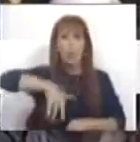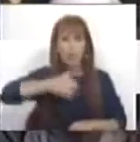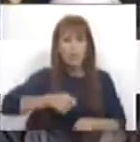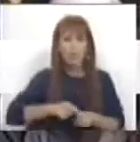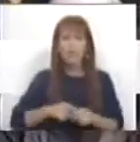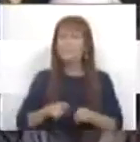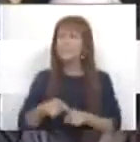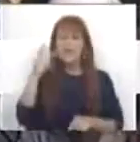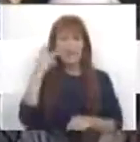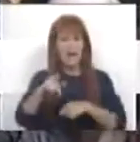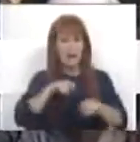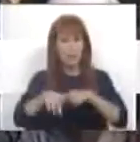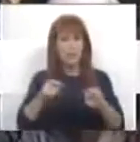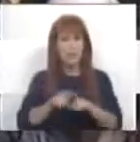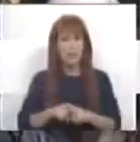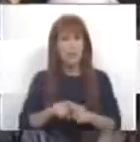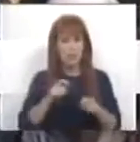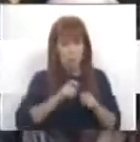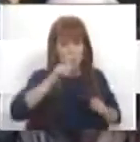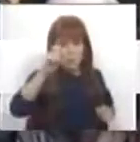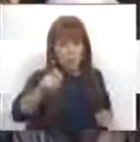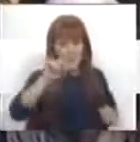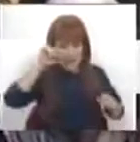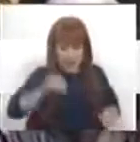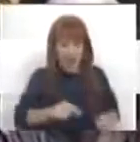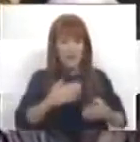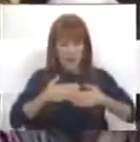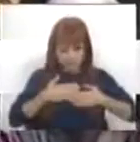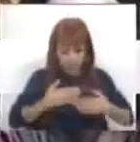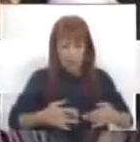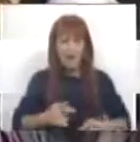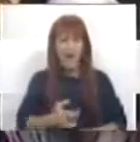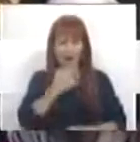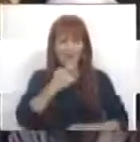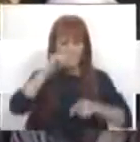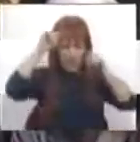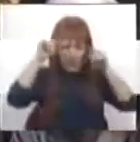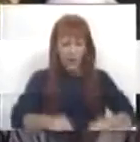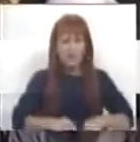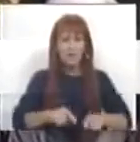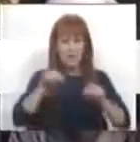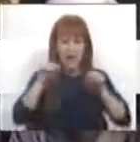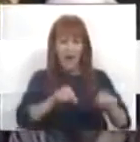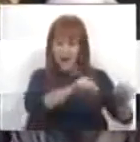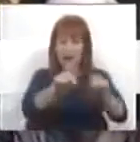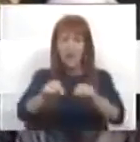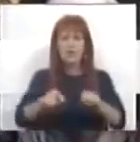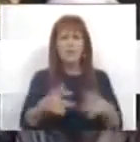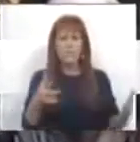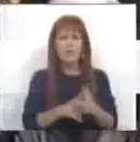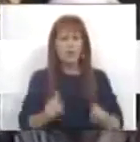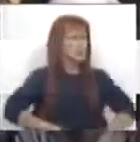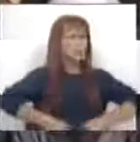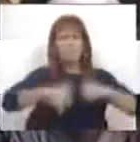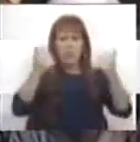mundiais e vê na política o prolongamento dessa entrega e só isso. Para estes que são realmente